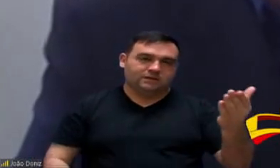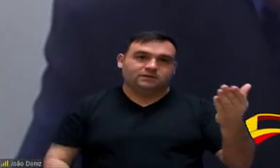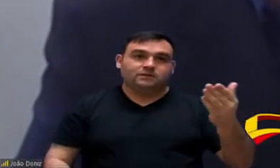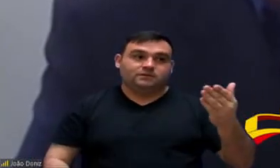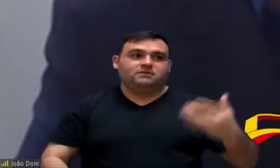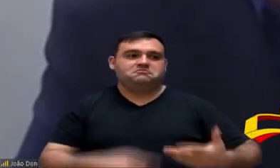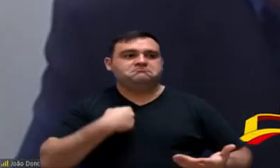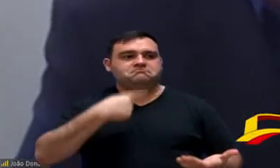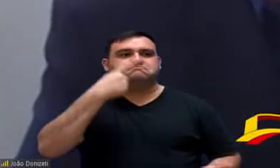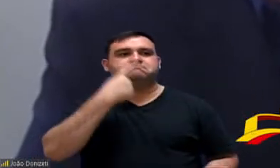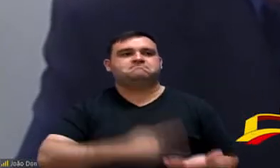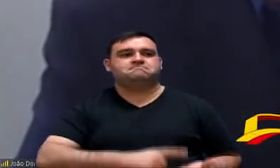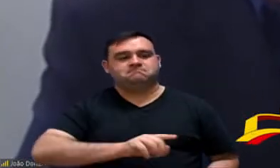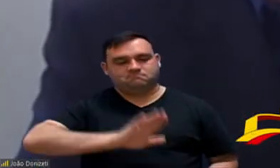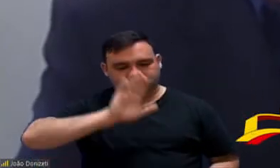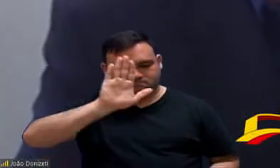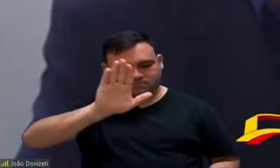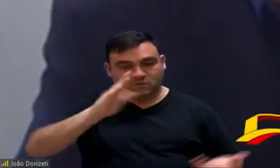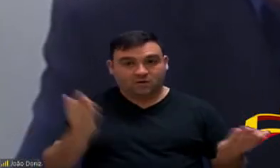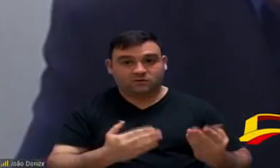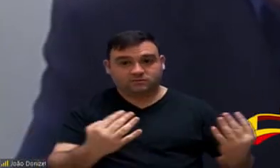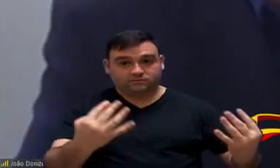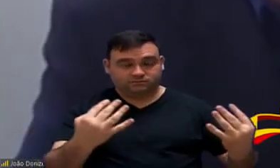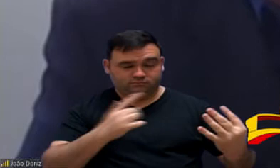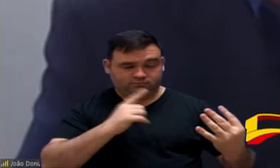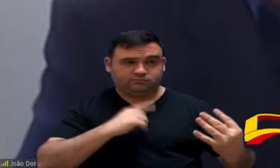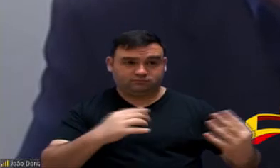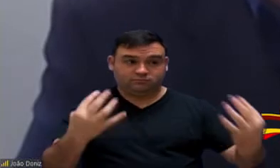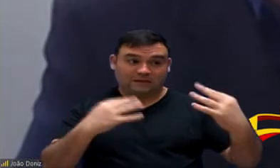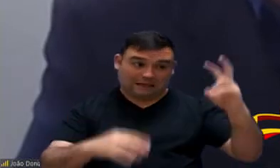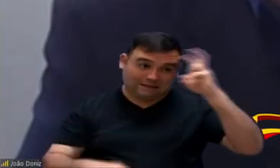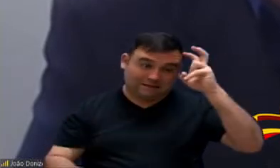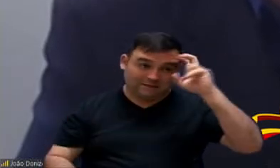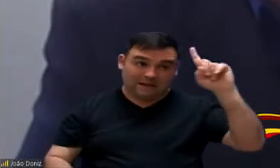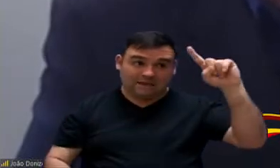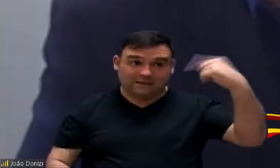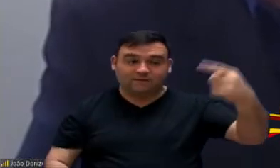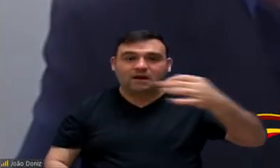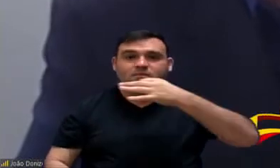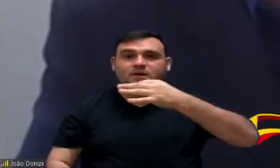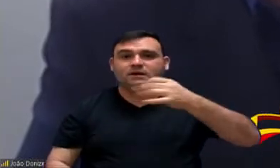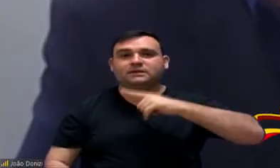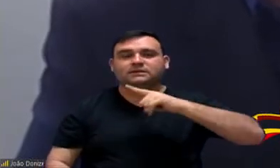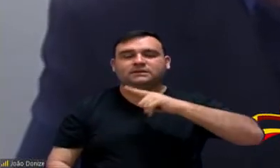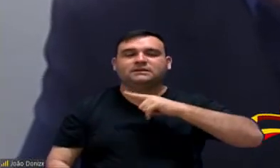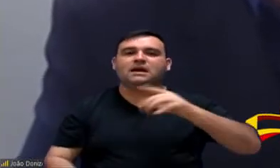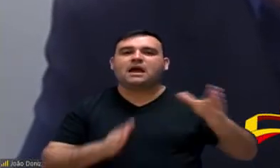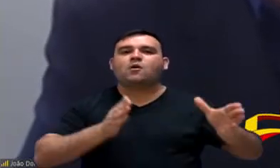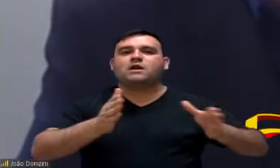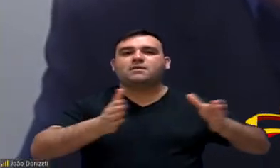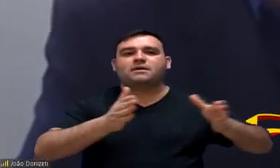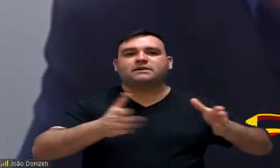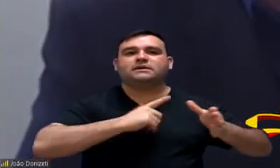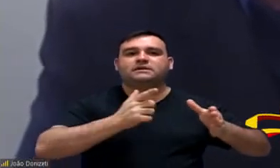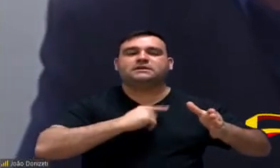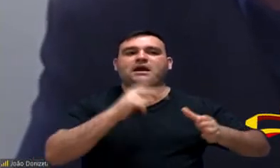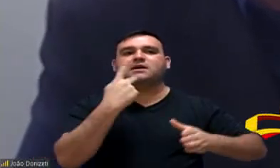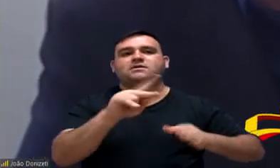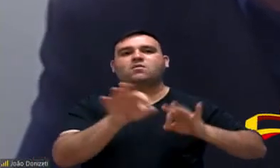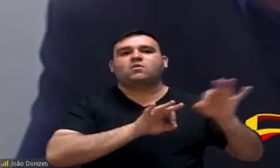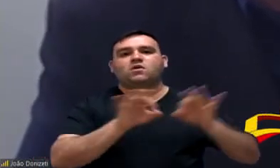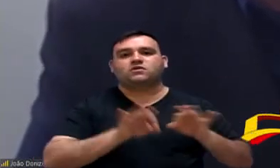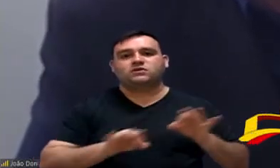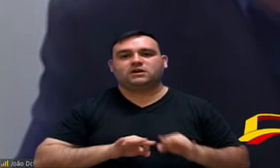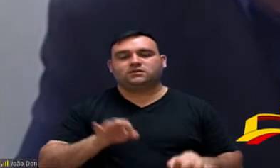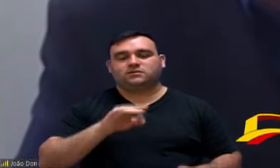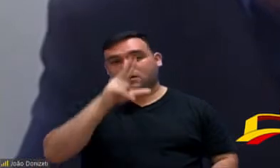me comprometendo aqui, diante de Vossa Excelência, até quinta-feira dar uma posição de um prazo com relação ao encaminhamento desse projeto